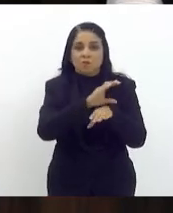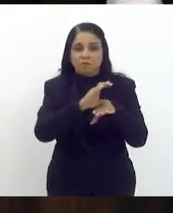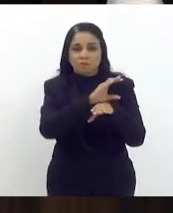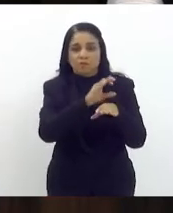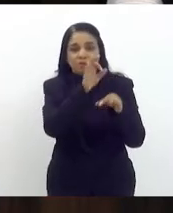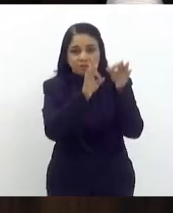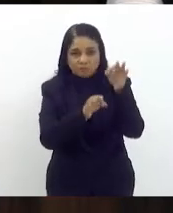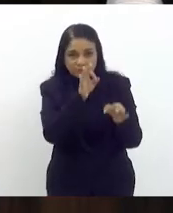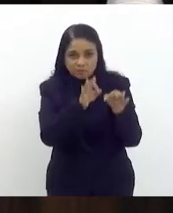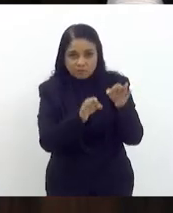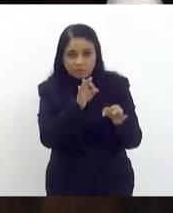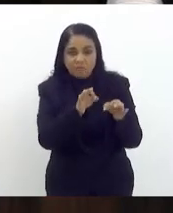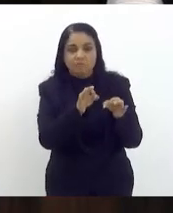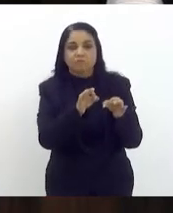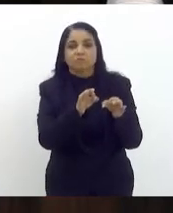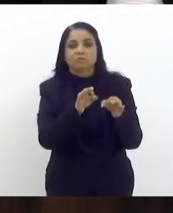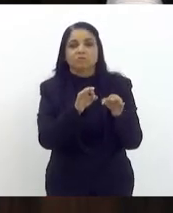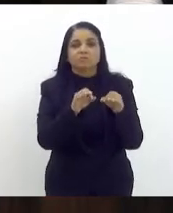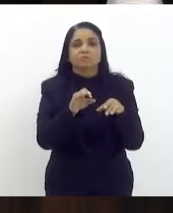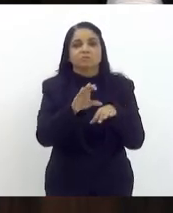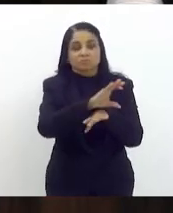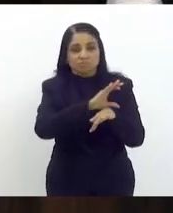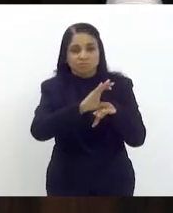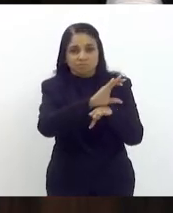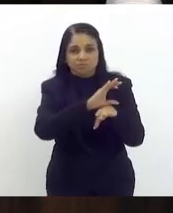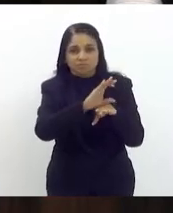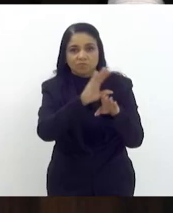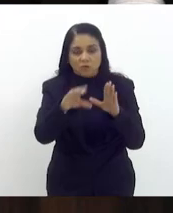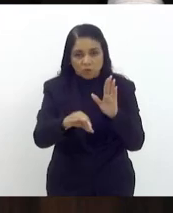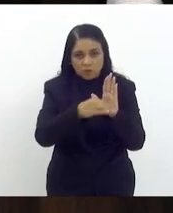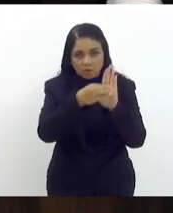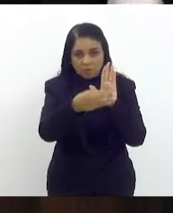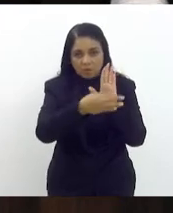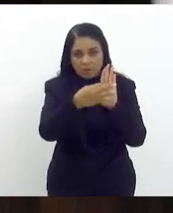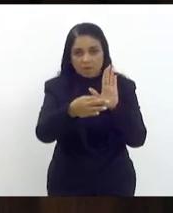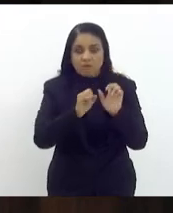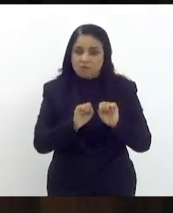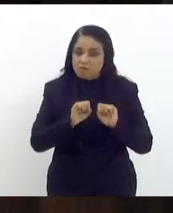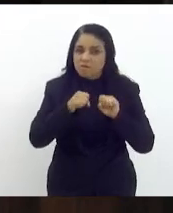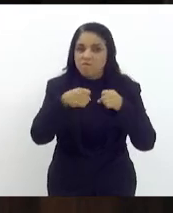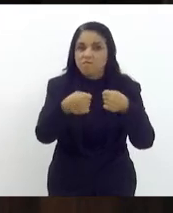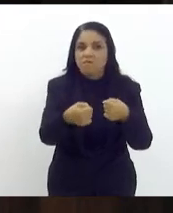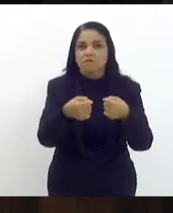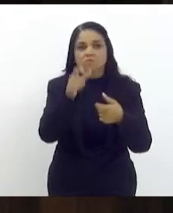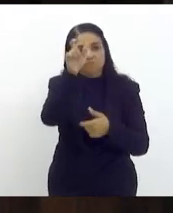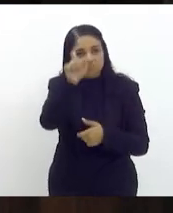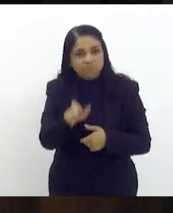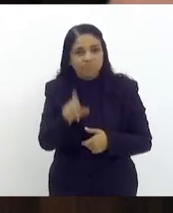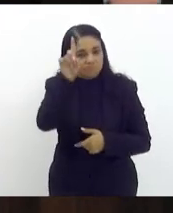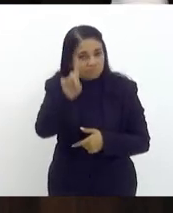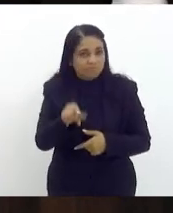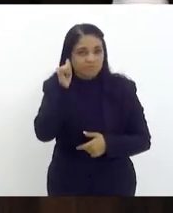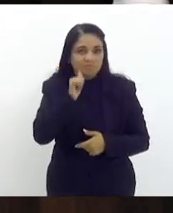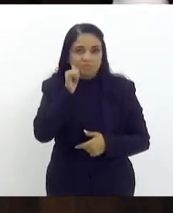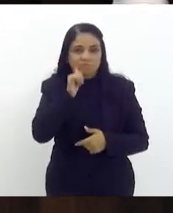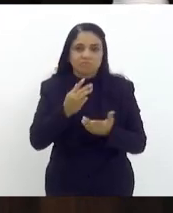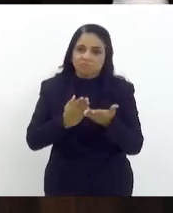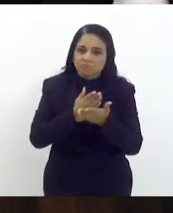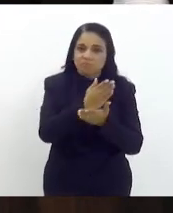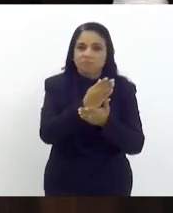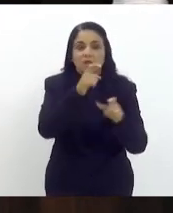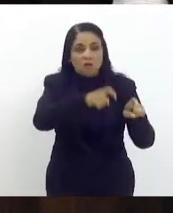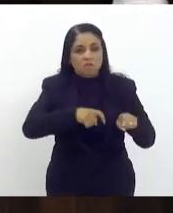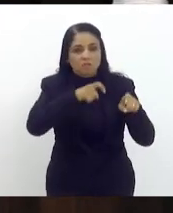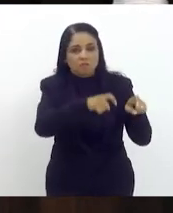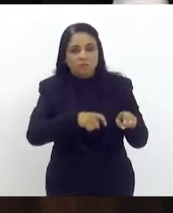construção e justiça para a constitucionalidade com emendas de defesa dos direitos da mulher favorável de agricultura